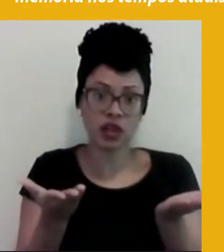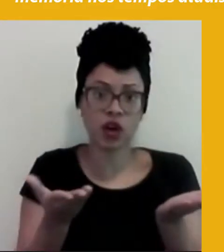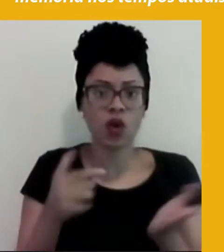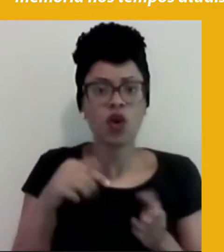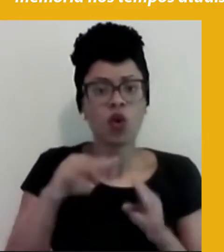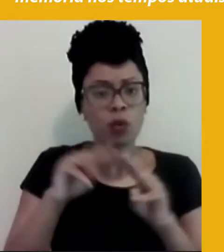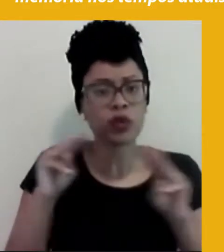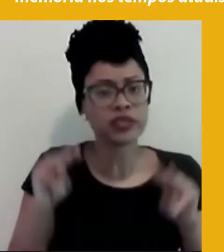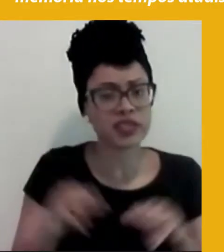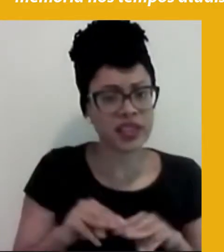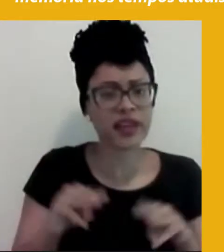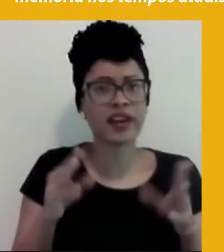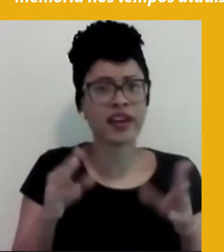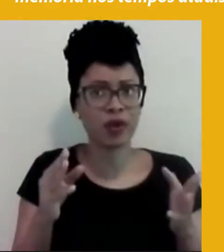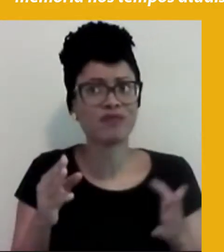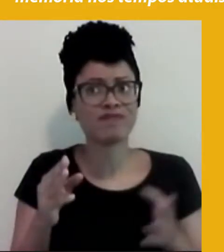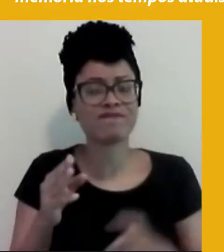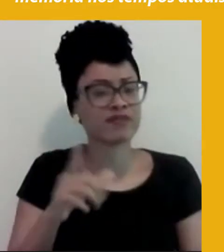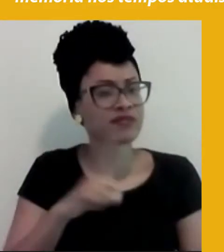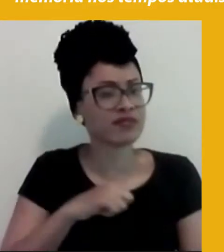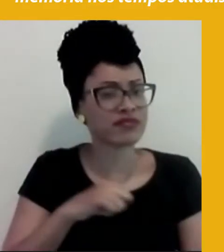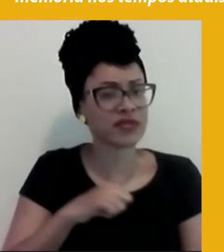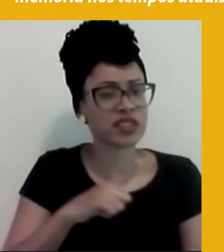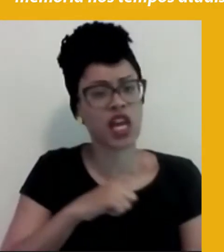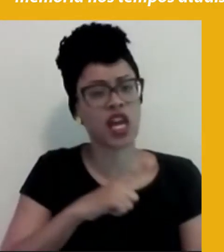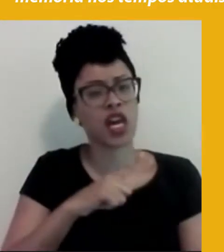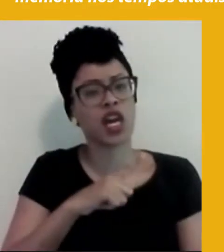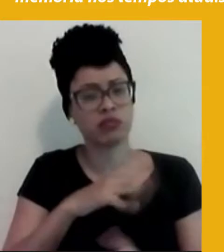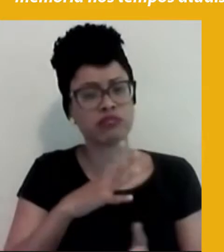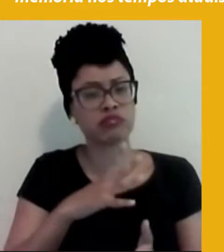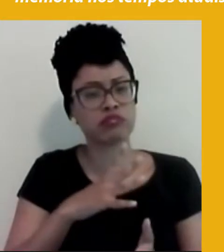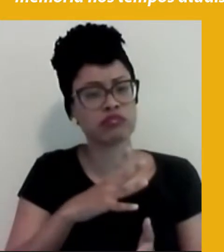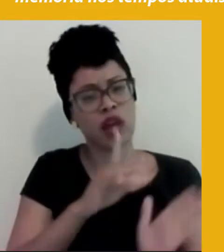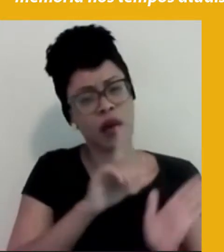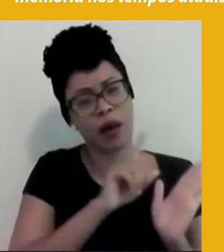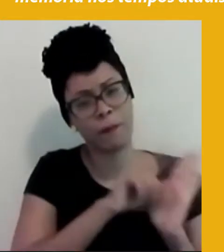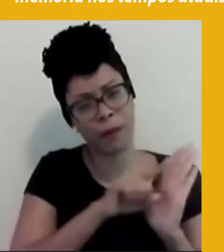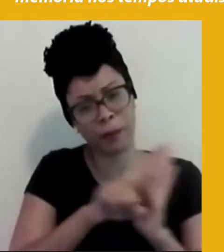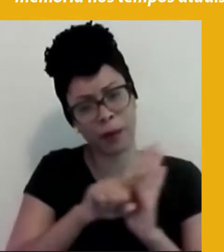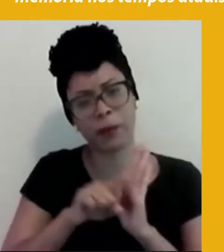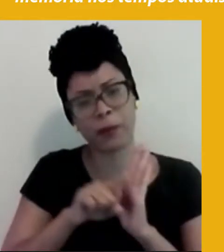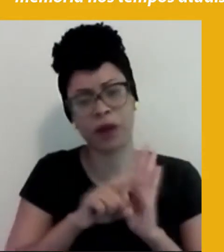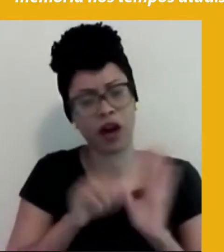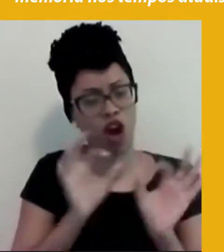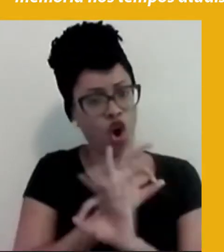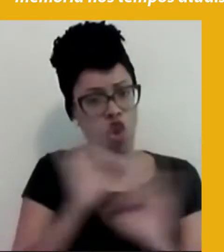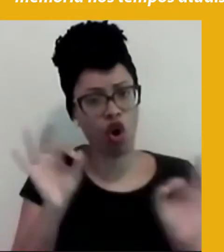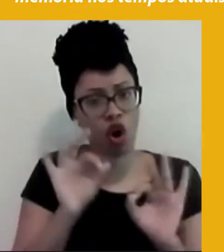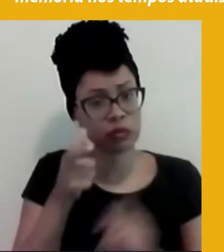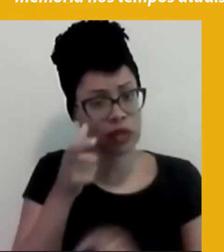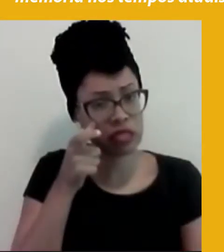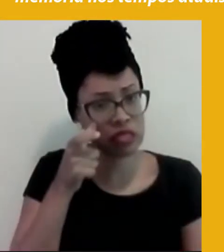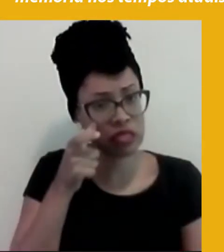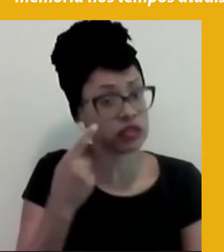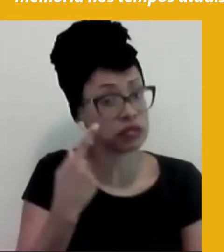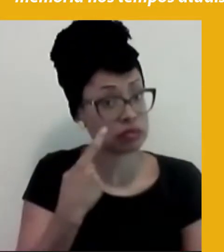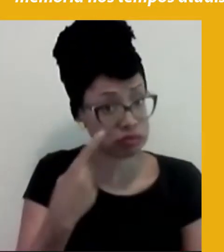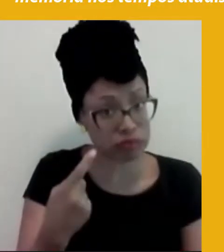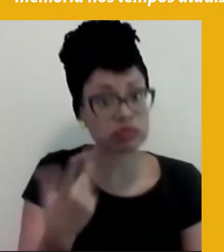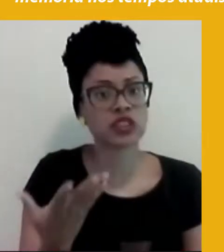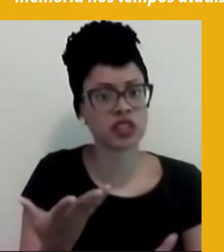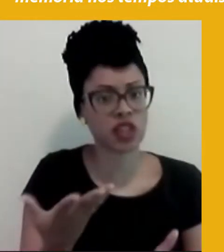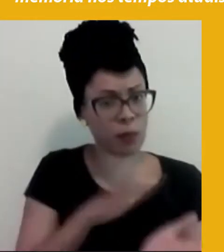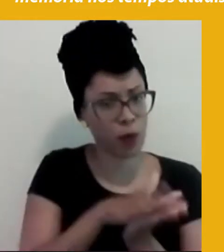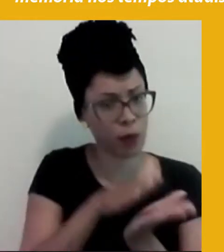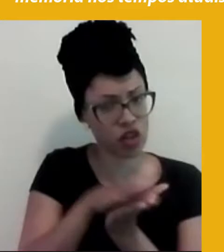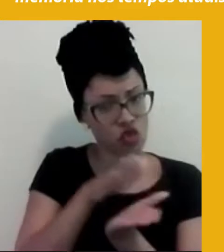especialmente, fez parte de um... teve políticas museológicas consideradas até no mundo inteiro exemplares, como foi a própria